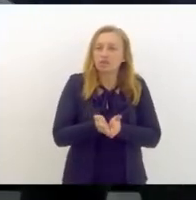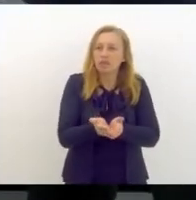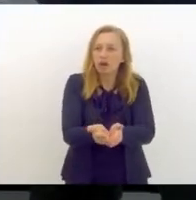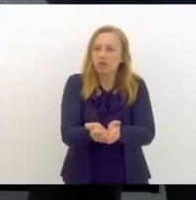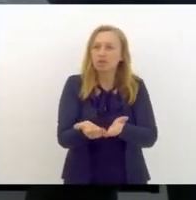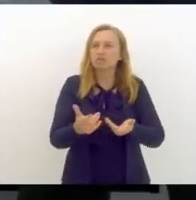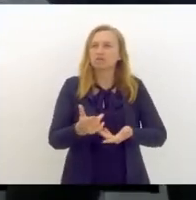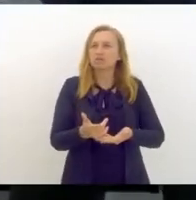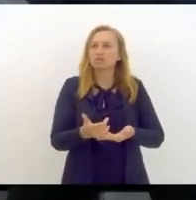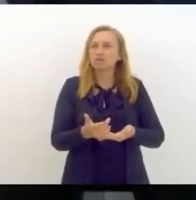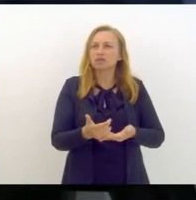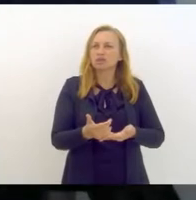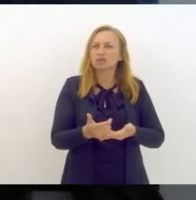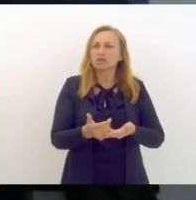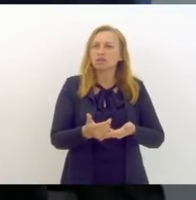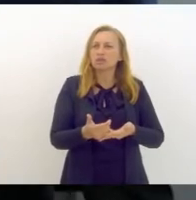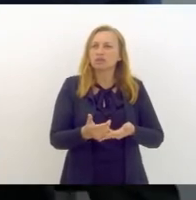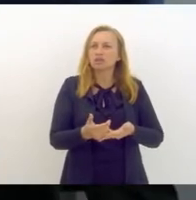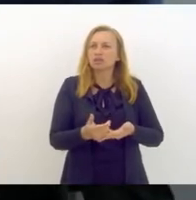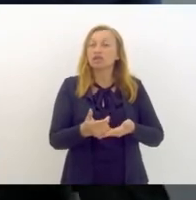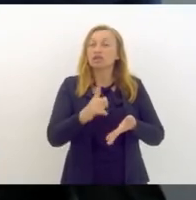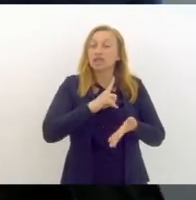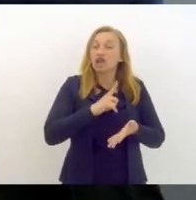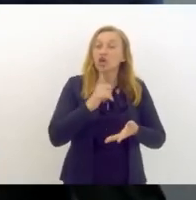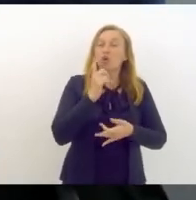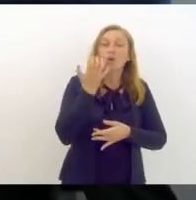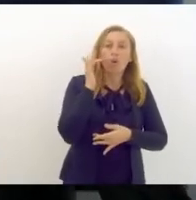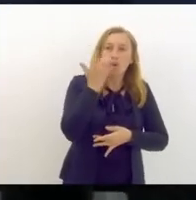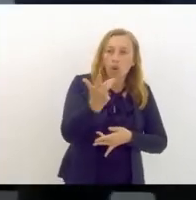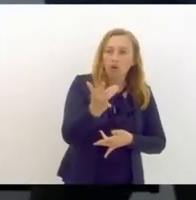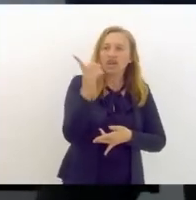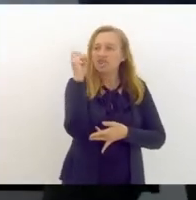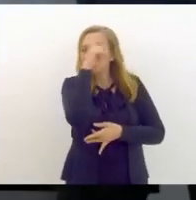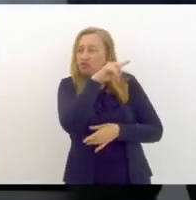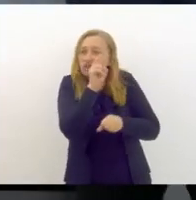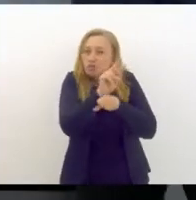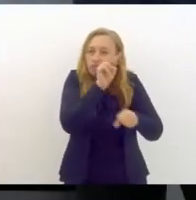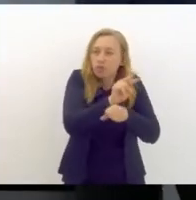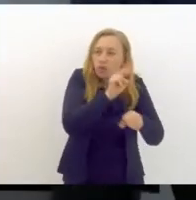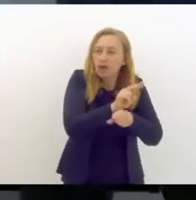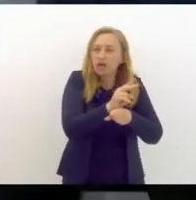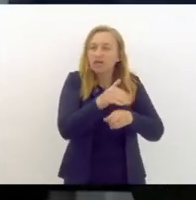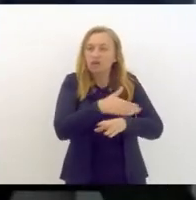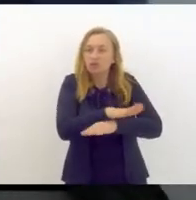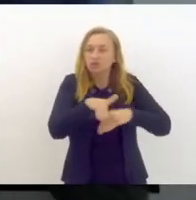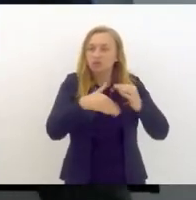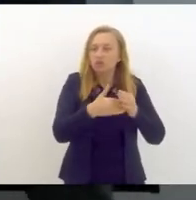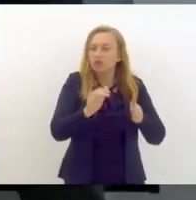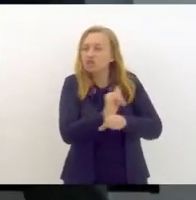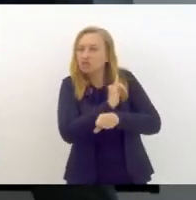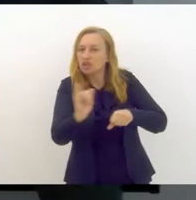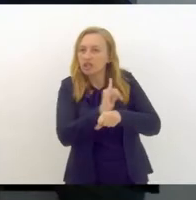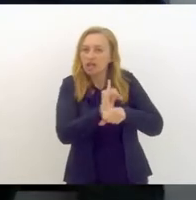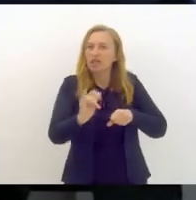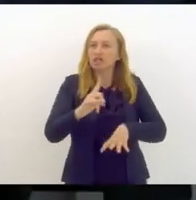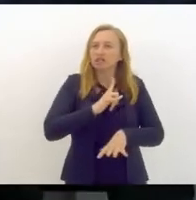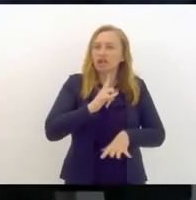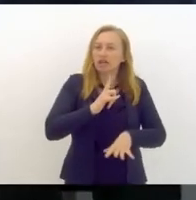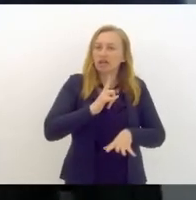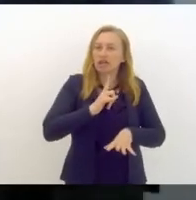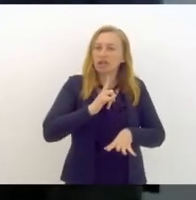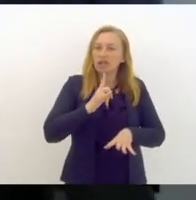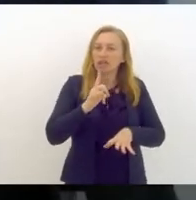rio. É uma atividade difícil demais de fiscalizar por conta de toda a dinâmica que envolve isso. A gente tem caça, apreensão de